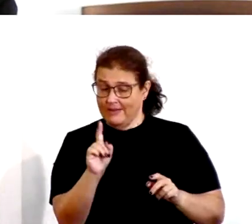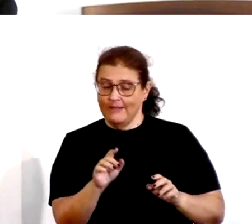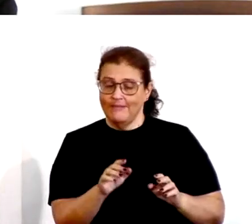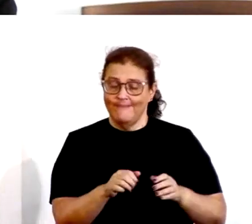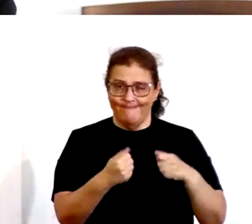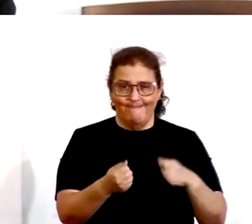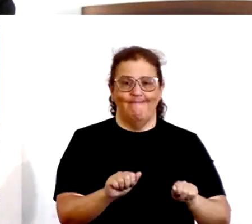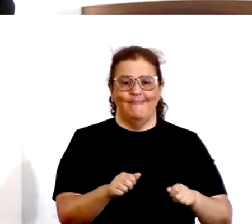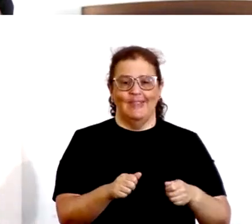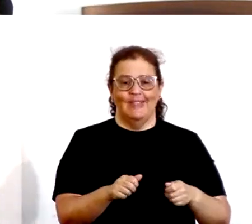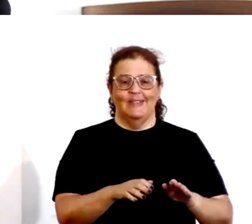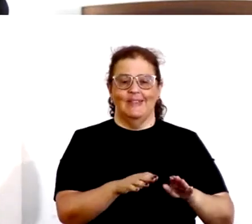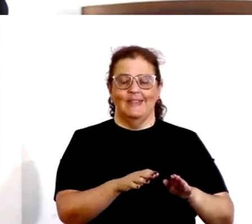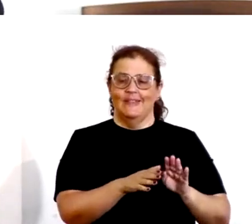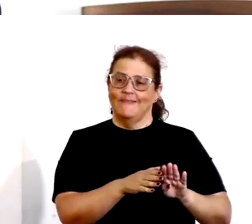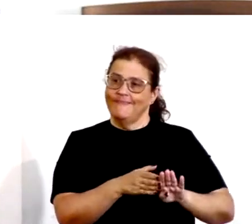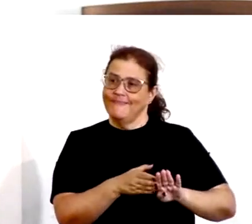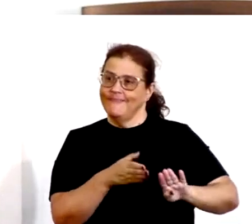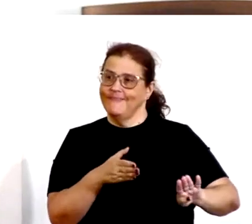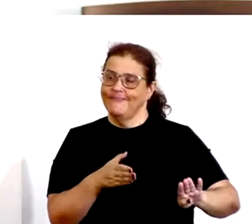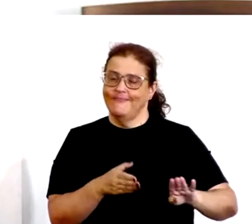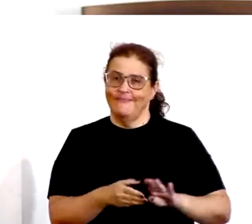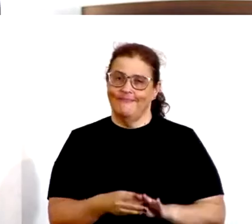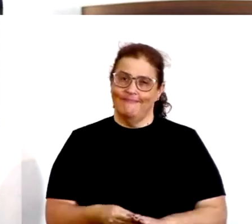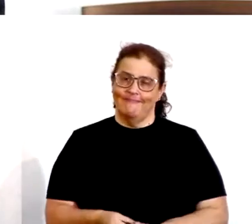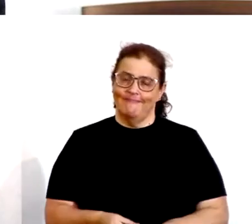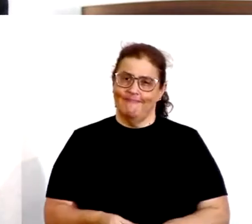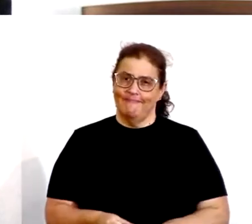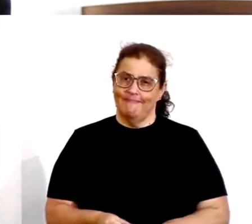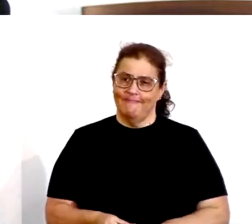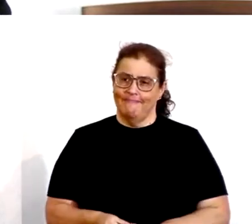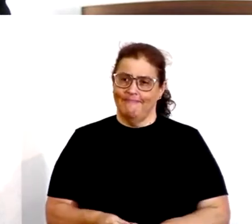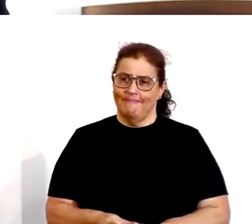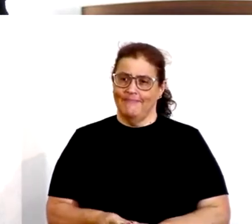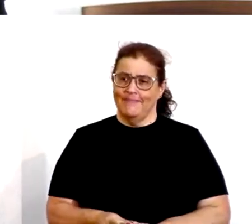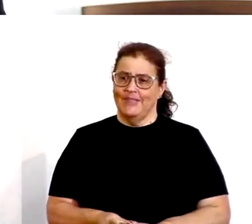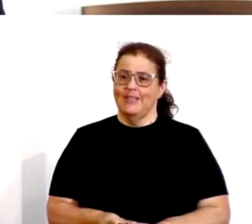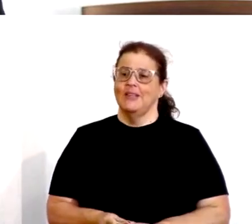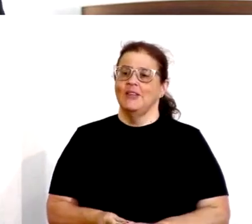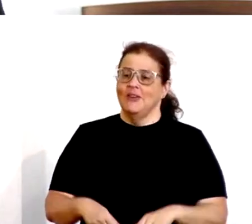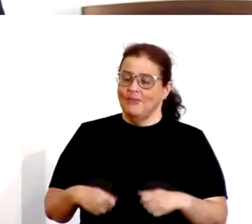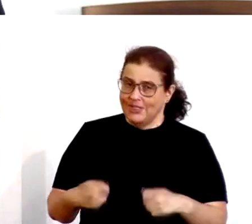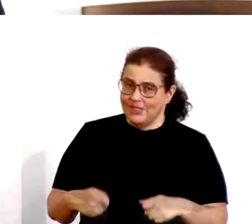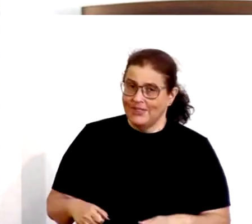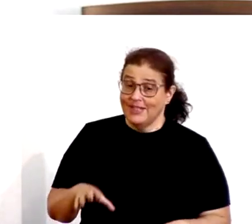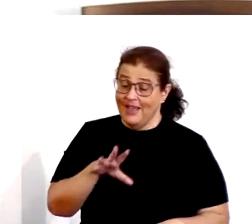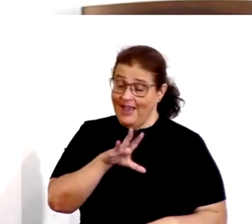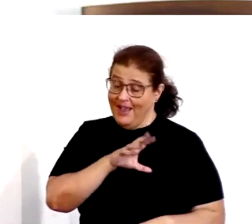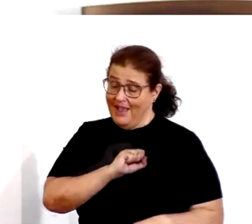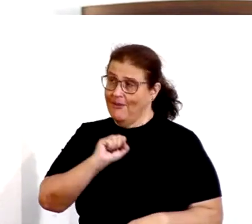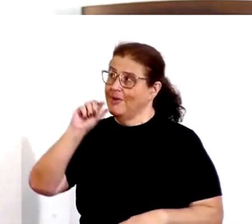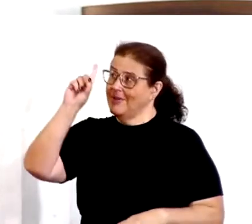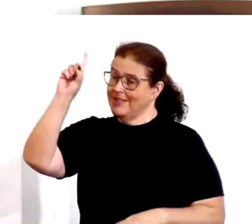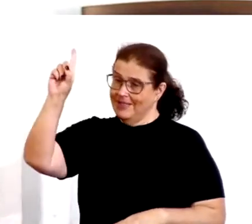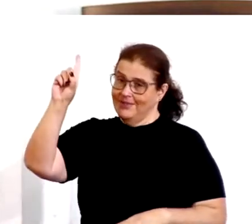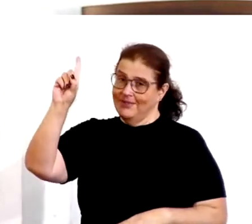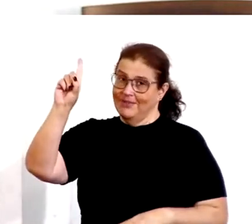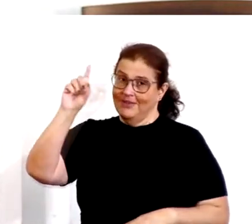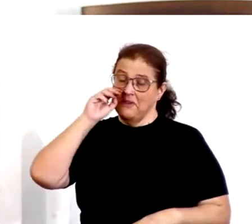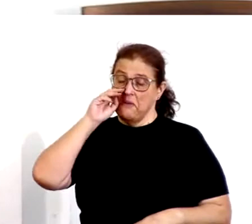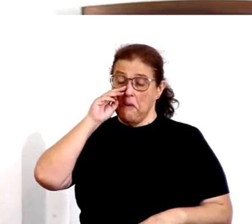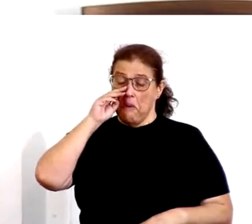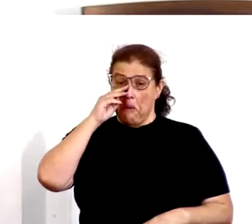segui-los. Em cada área nós temos pessoas que amam a Deus, podendo ensinar